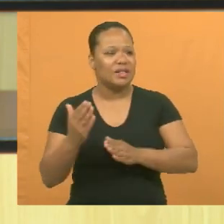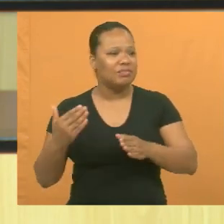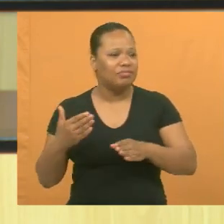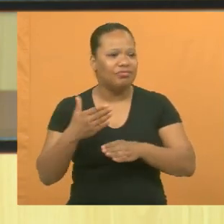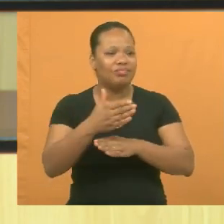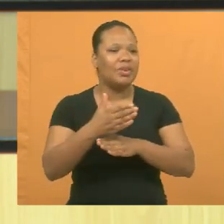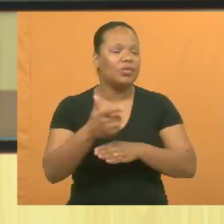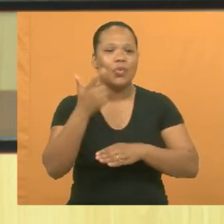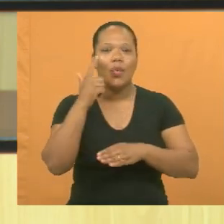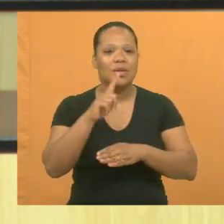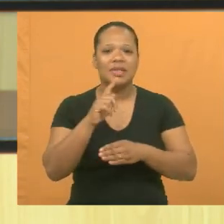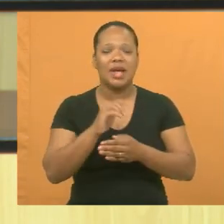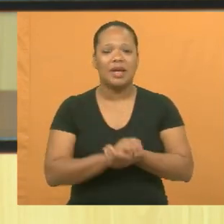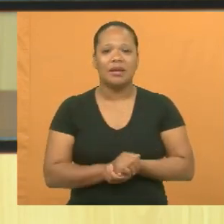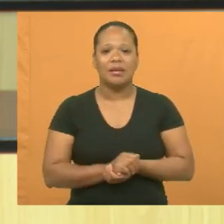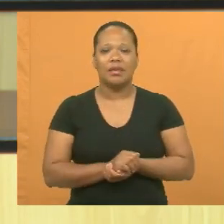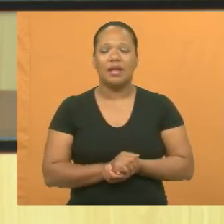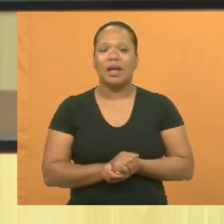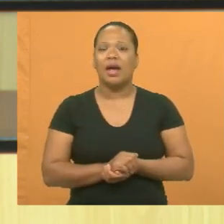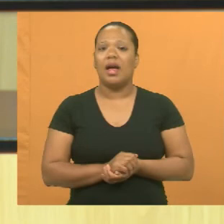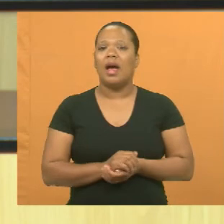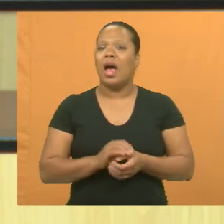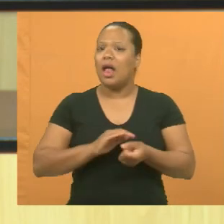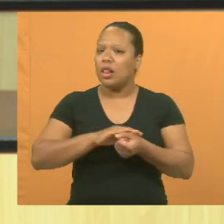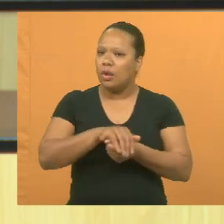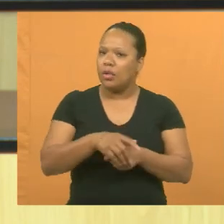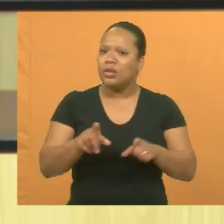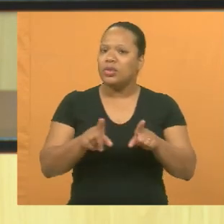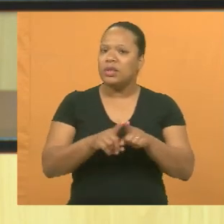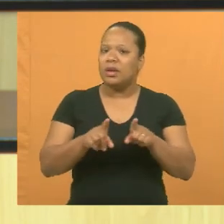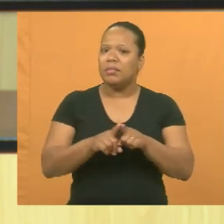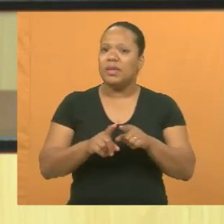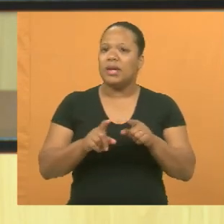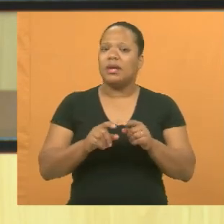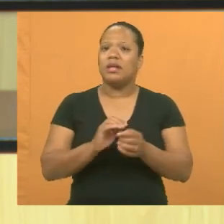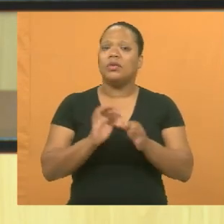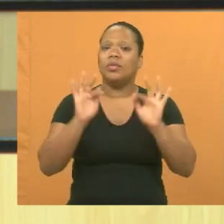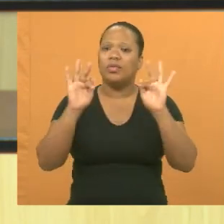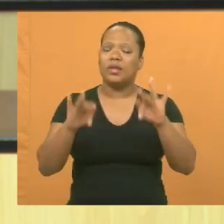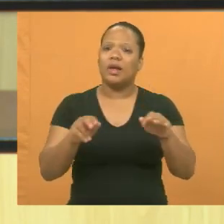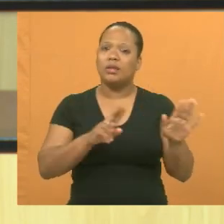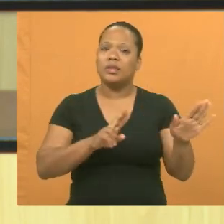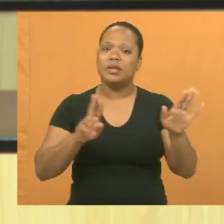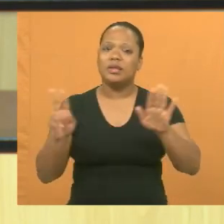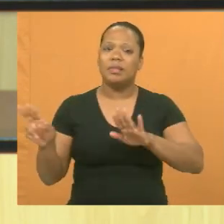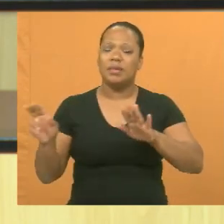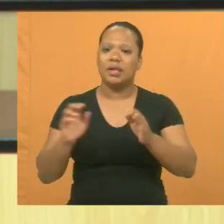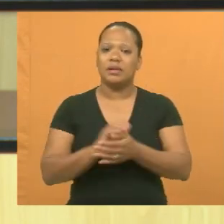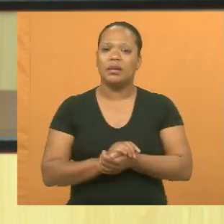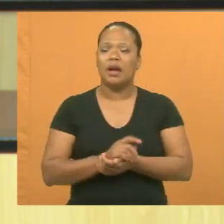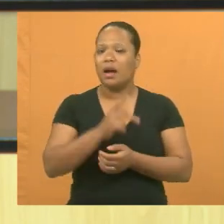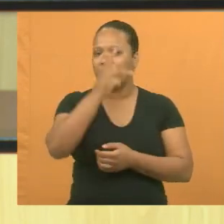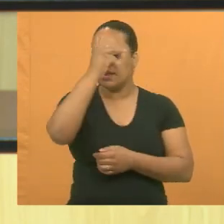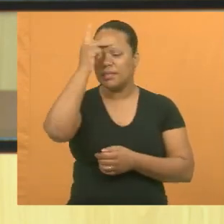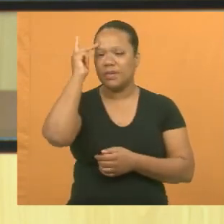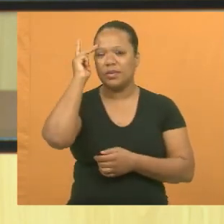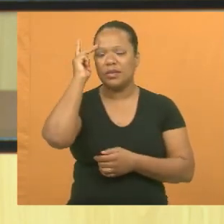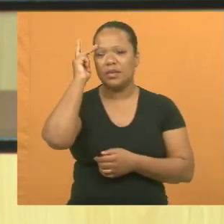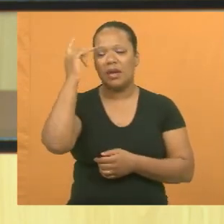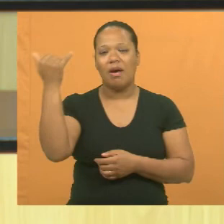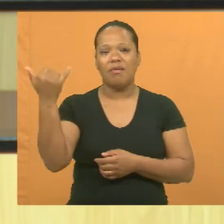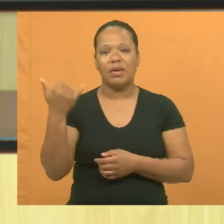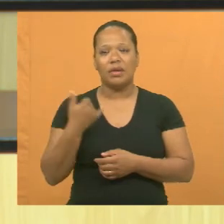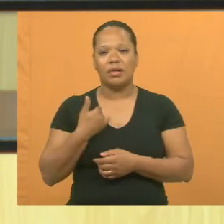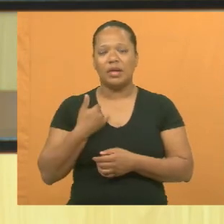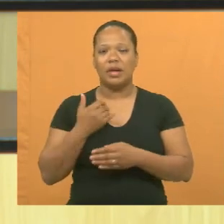período noturno e aos finais de semana, e considerando que os moradores nos relataram que